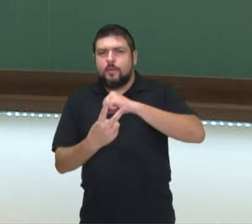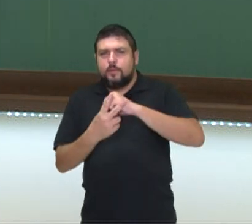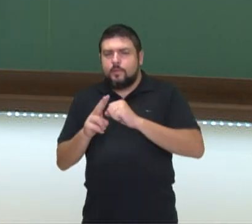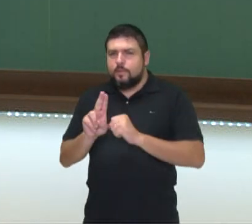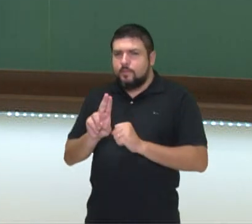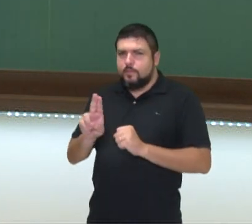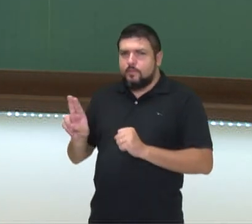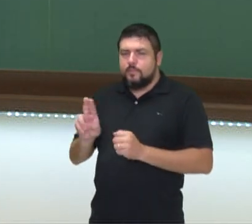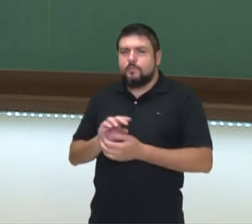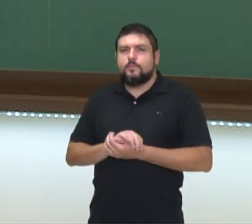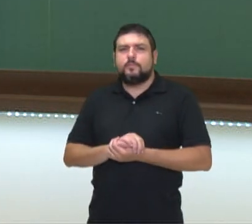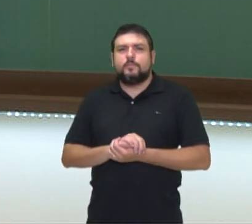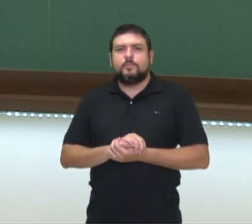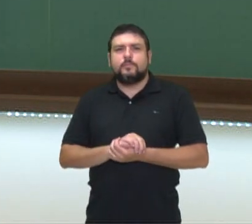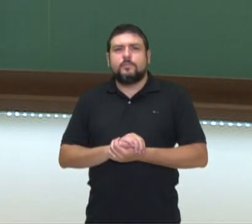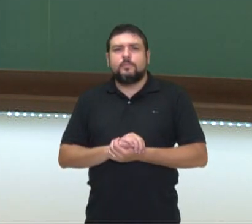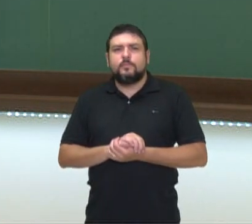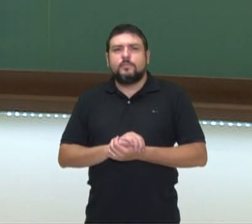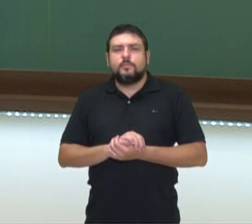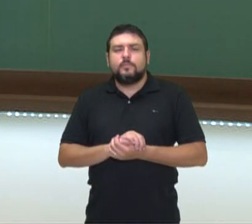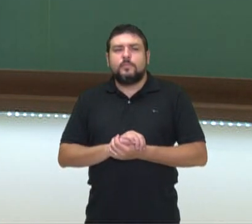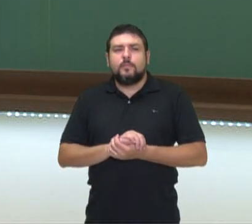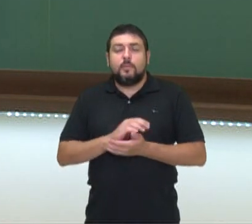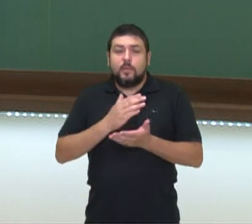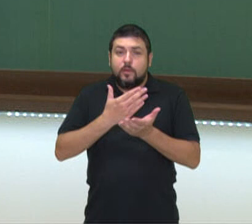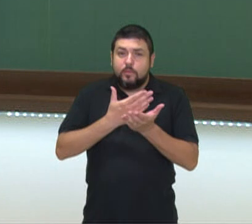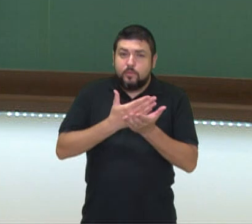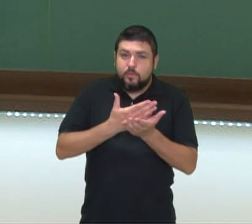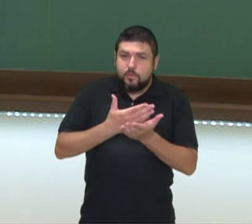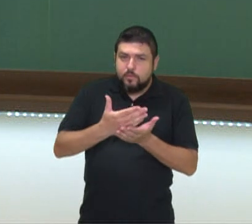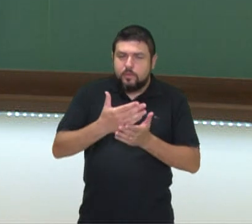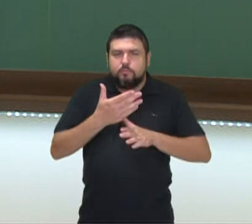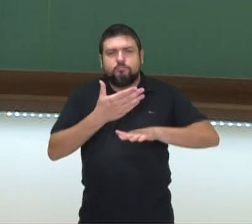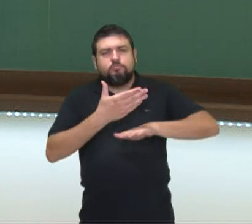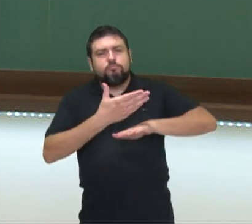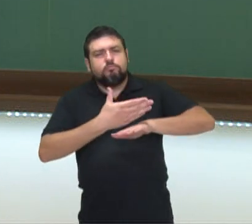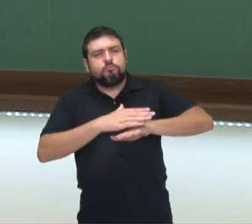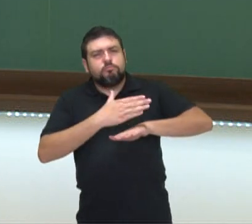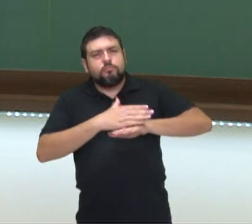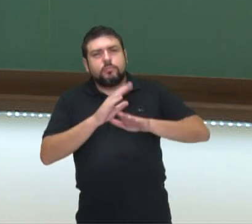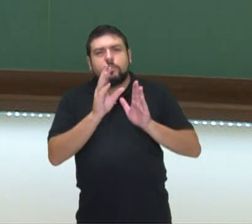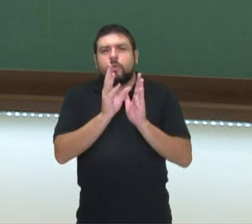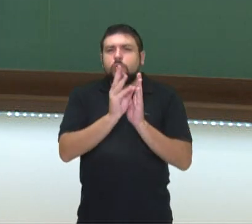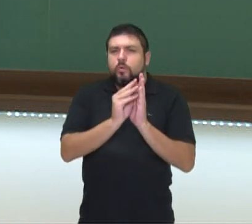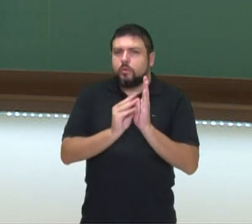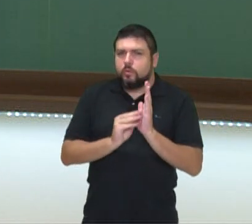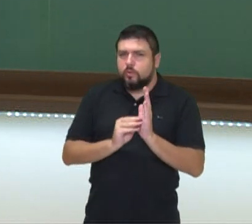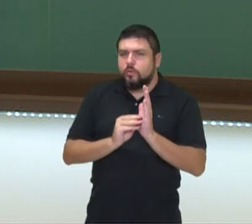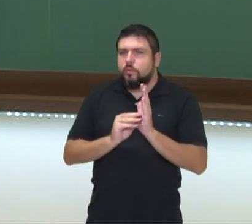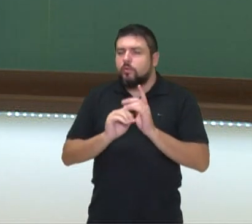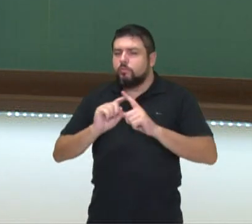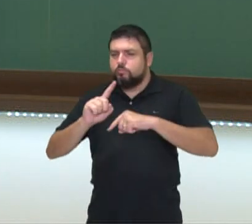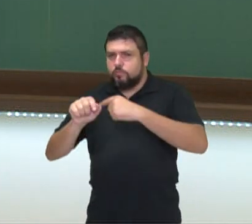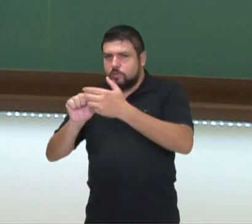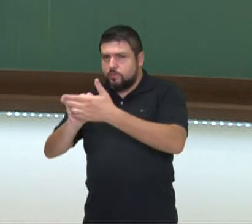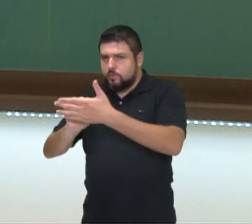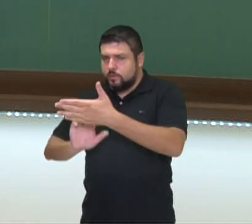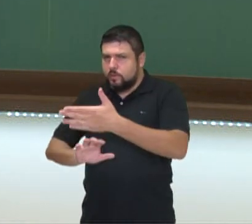para começarmos a cumprir esse objetivo, a realizar as atividades, temos uma imagem para reflexão. Vamos